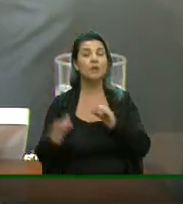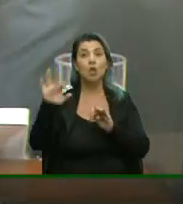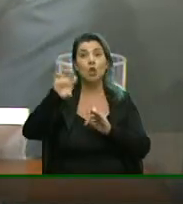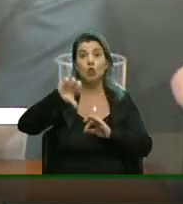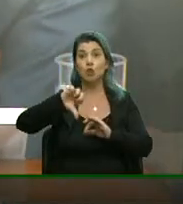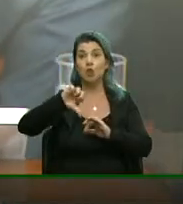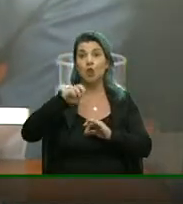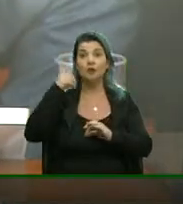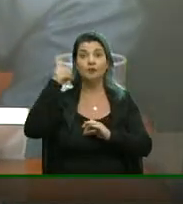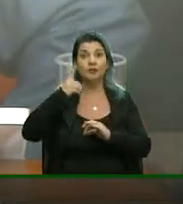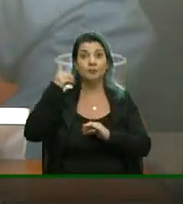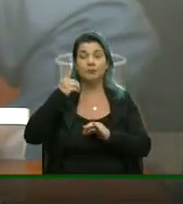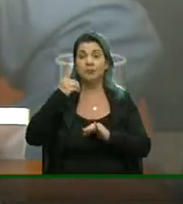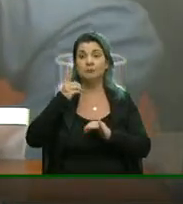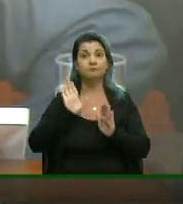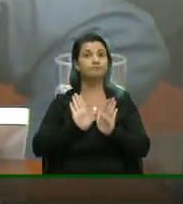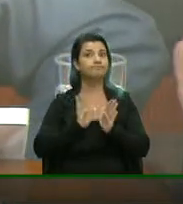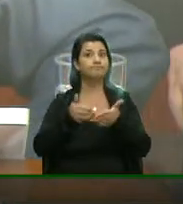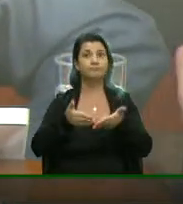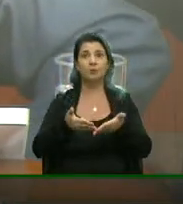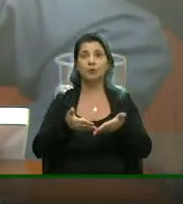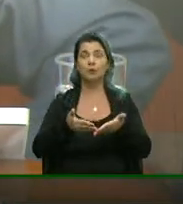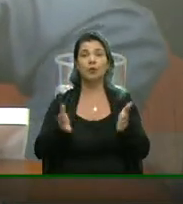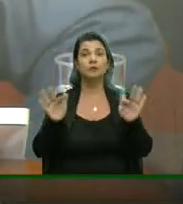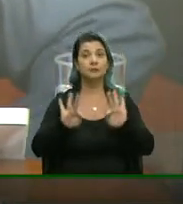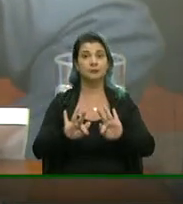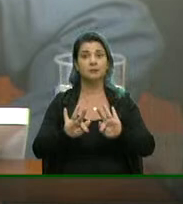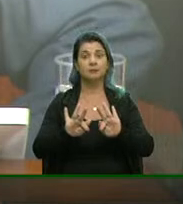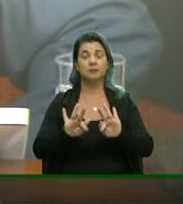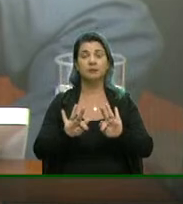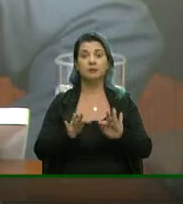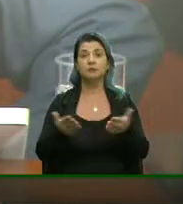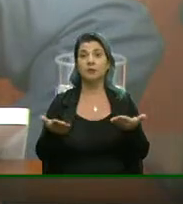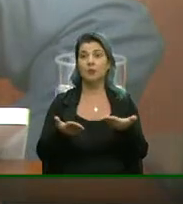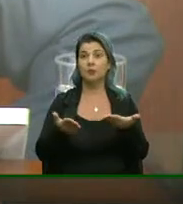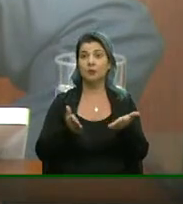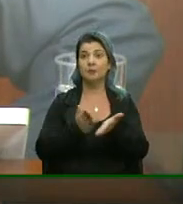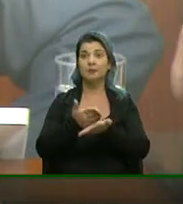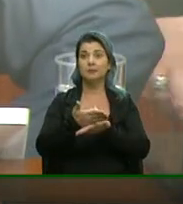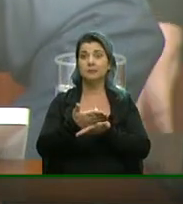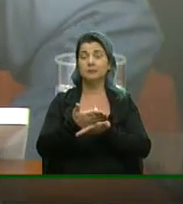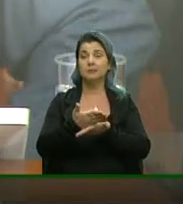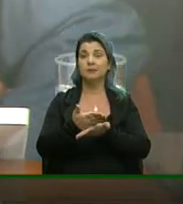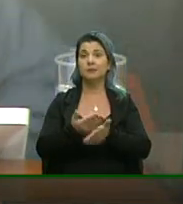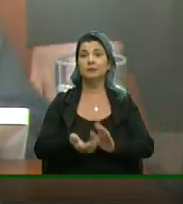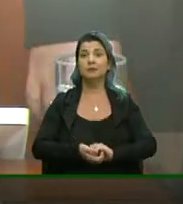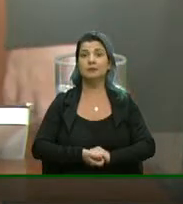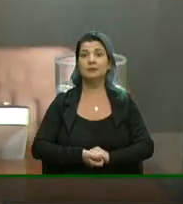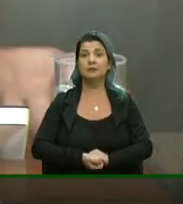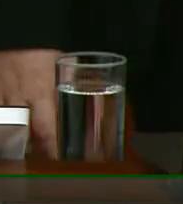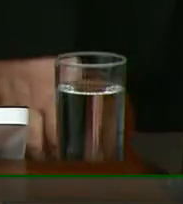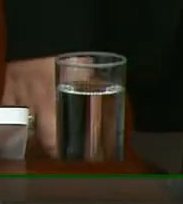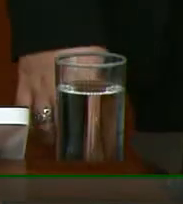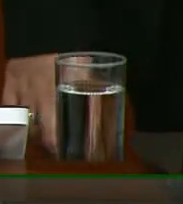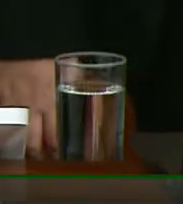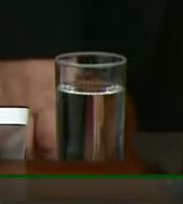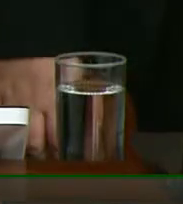parlamentares presentes, não há quórum para deliberar. Terminada a hora do dia, passamos ao período das comunicações parlamentares, no termo do inciso 2 do parágrafo único do artigo 3º da